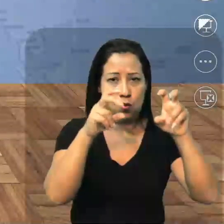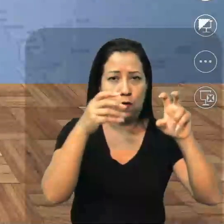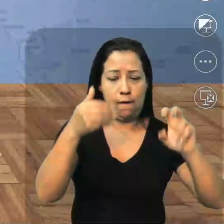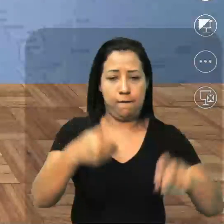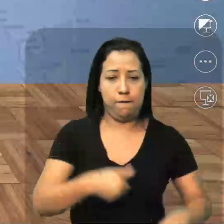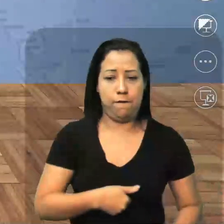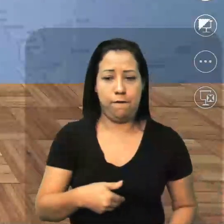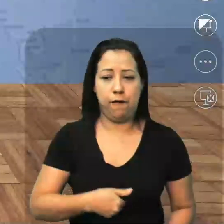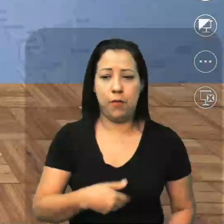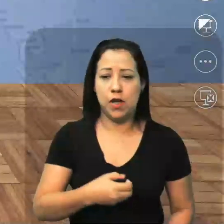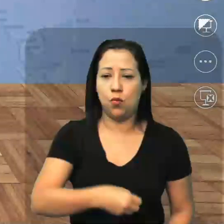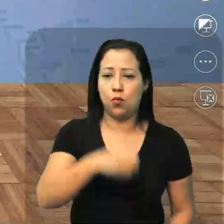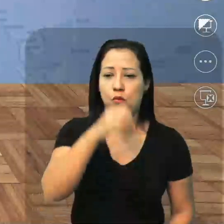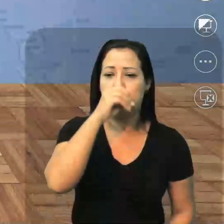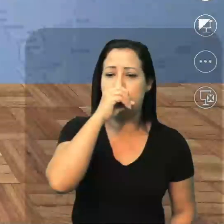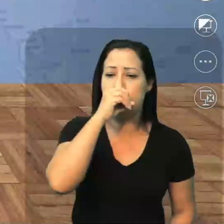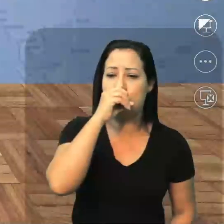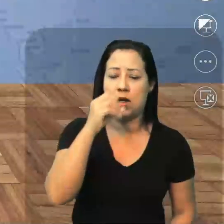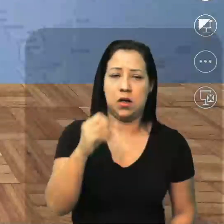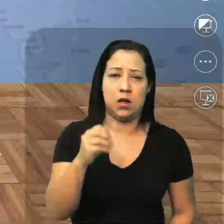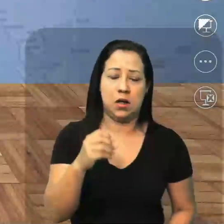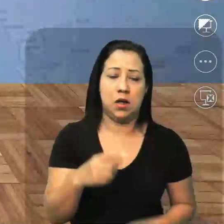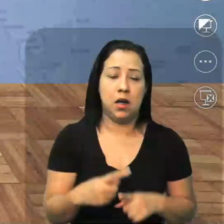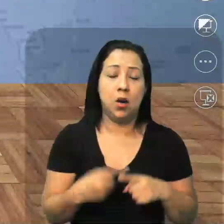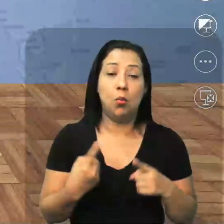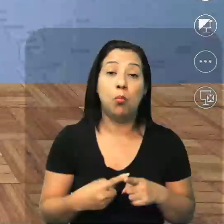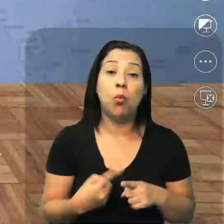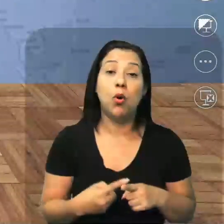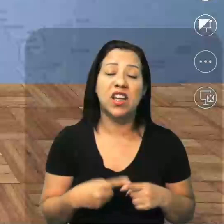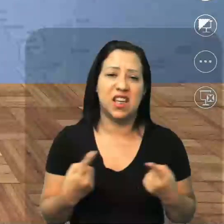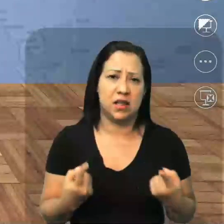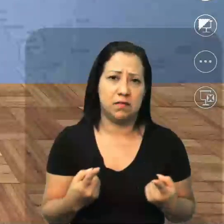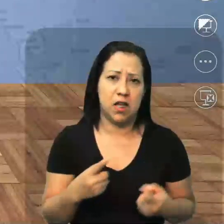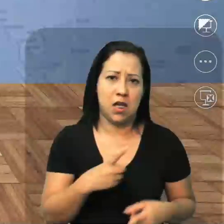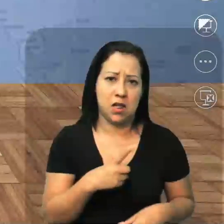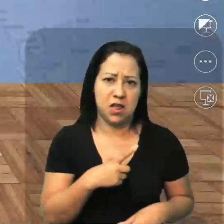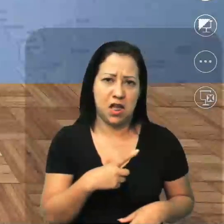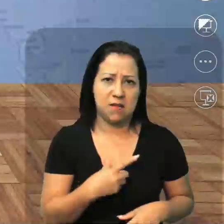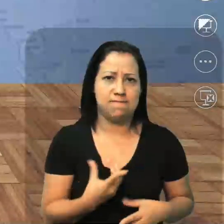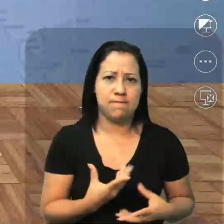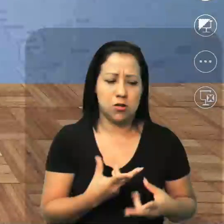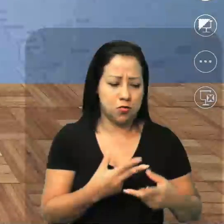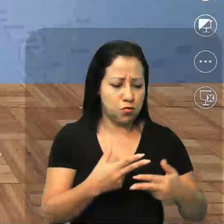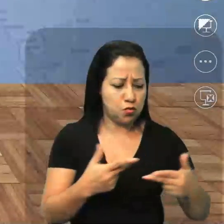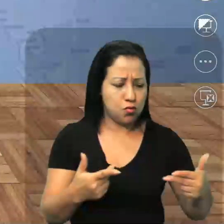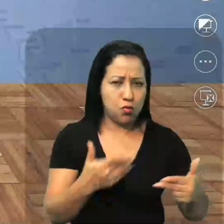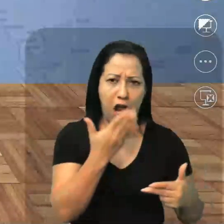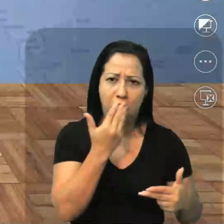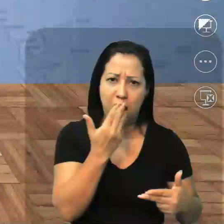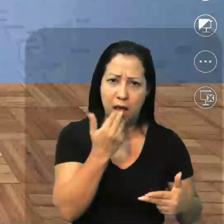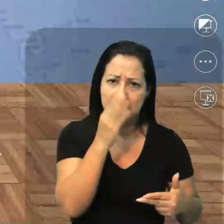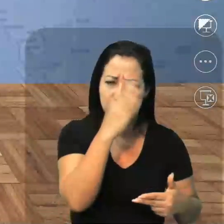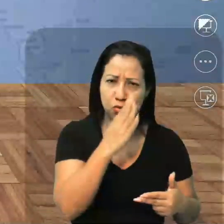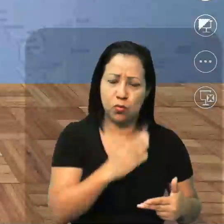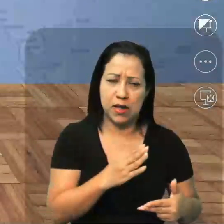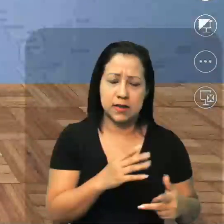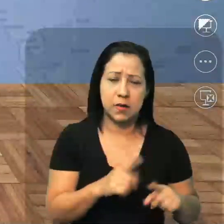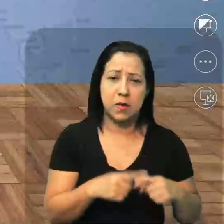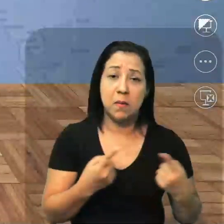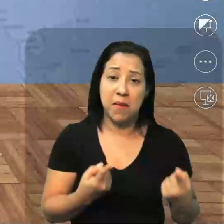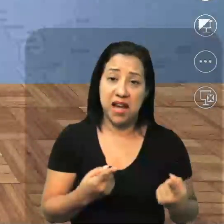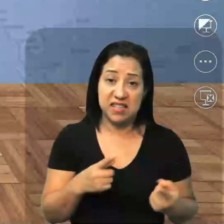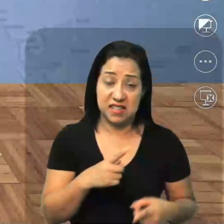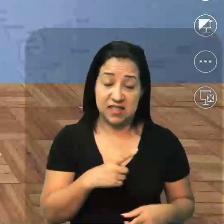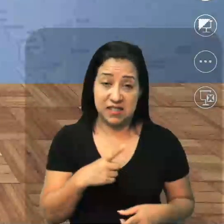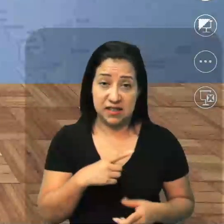Por quê? Porque nós temos uma grande produção de alimento e nós temos um grande desperdício de alimento.